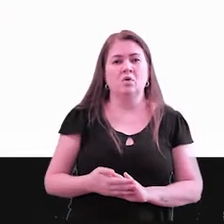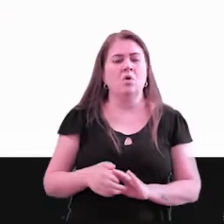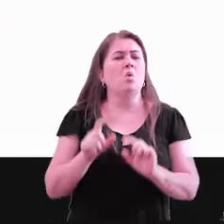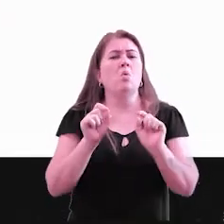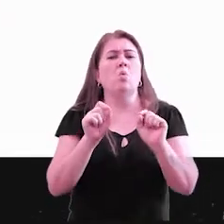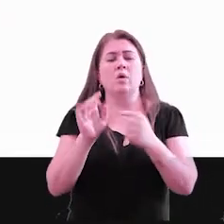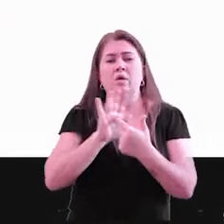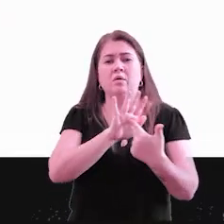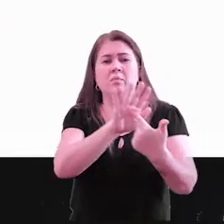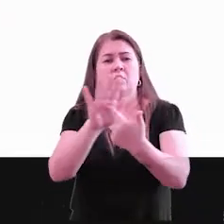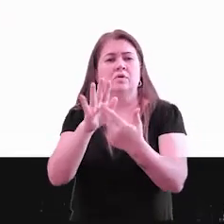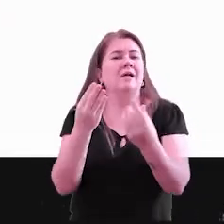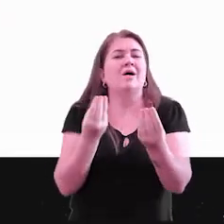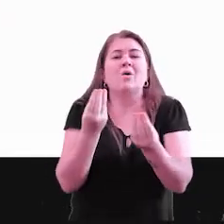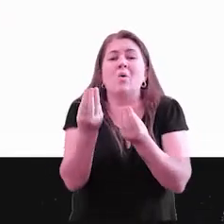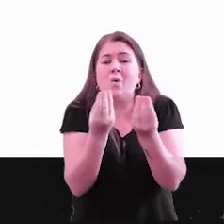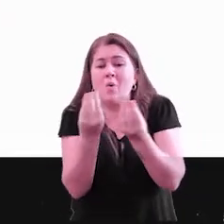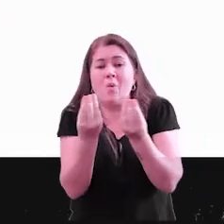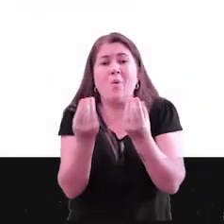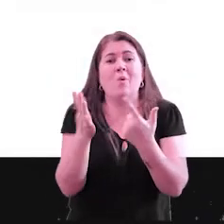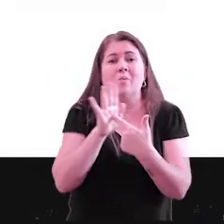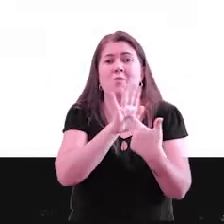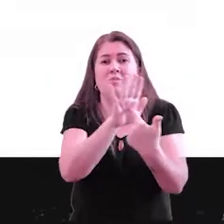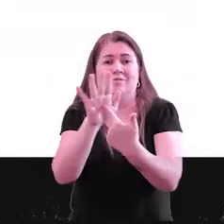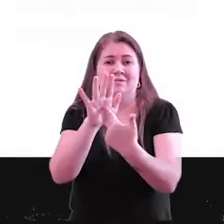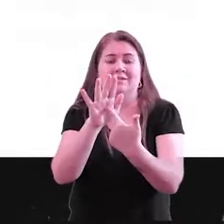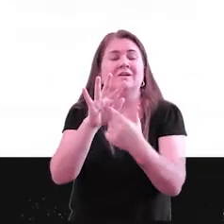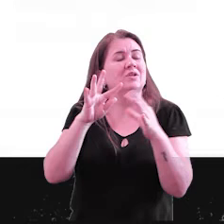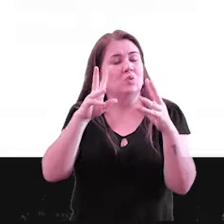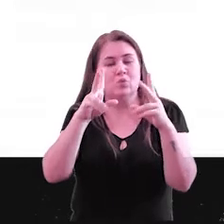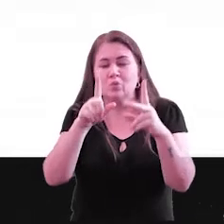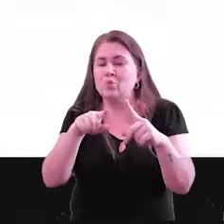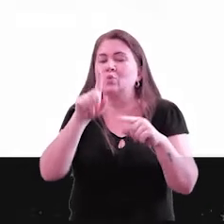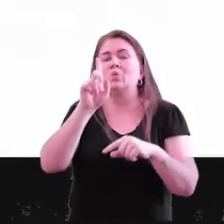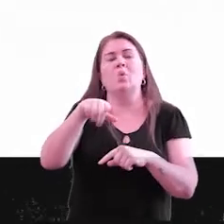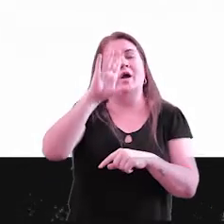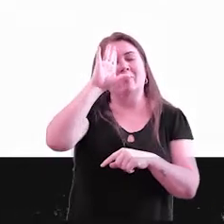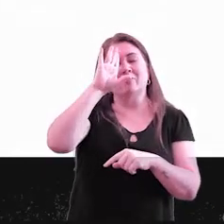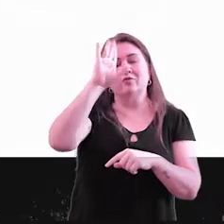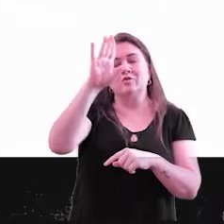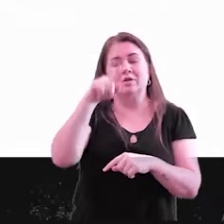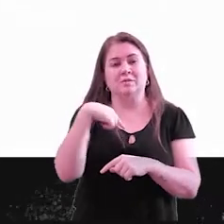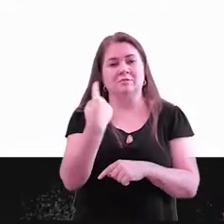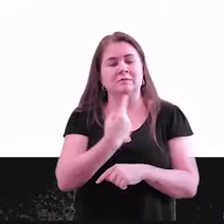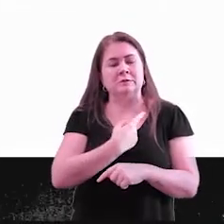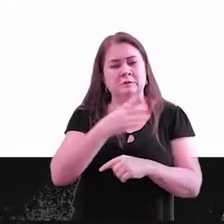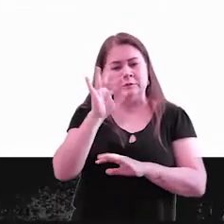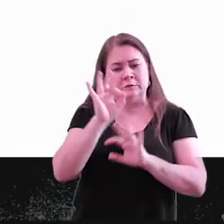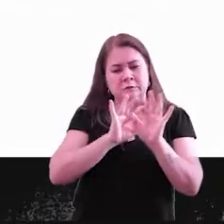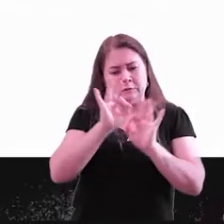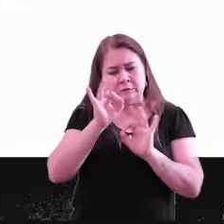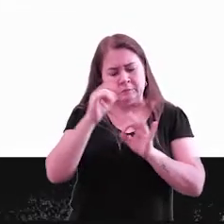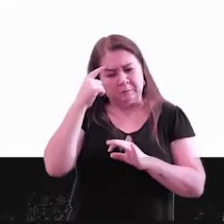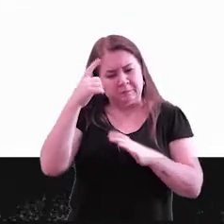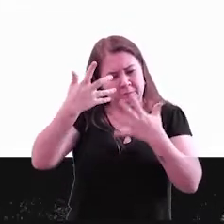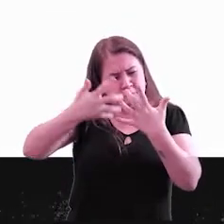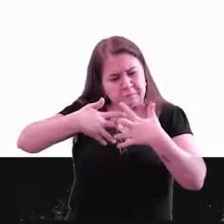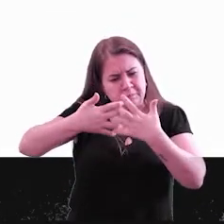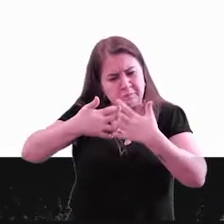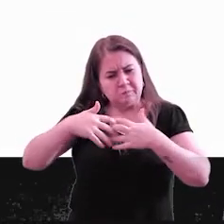nosso percurso de profissionais de museus, profissionais que atuam